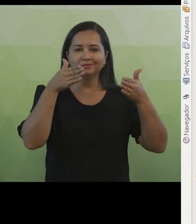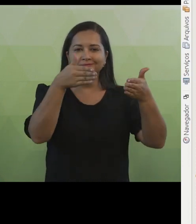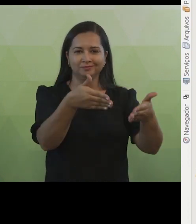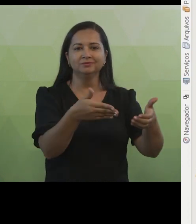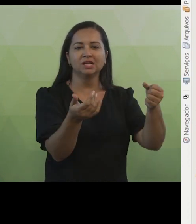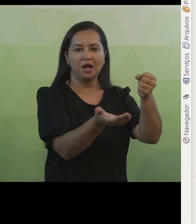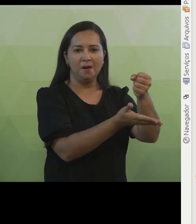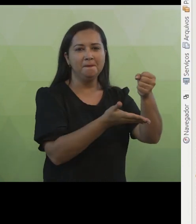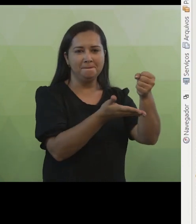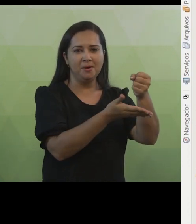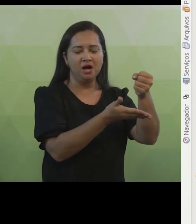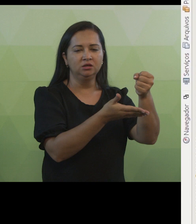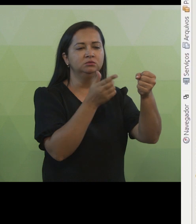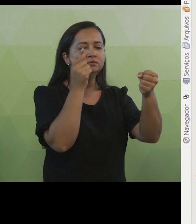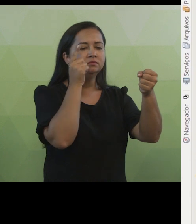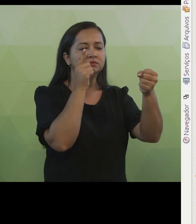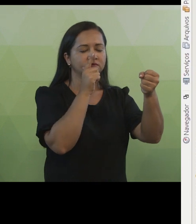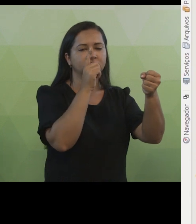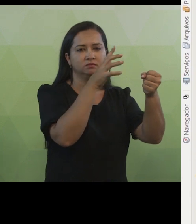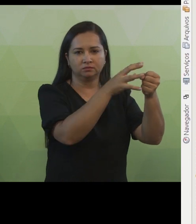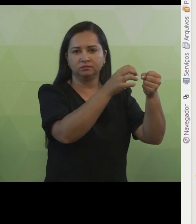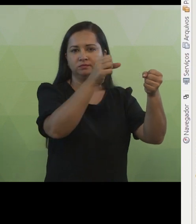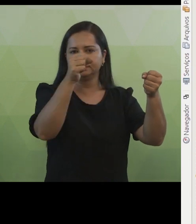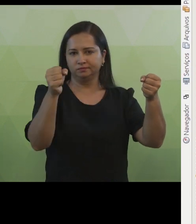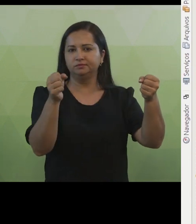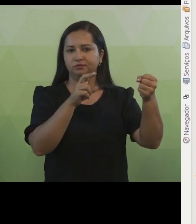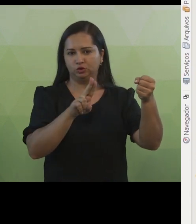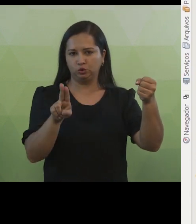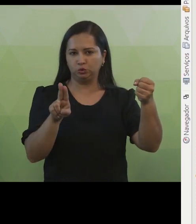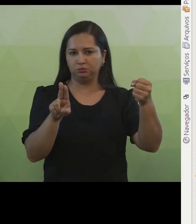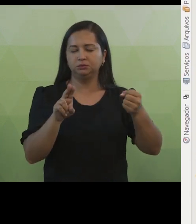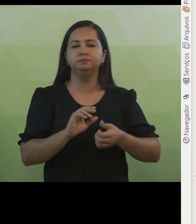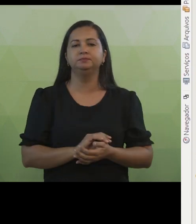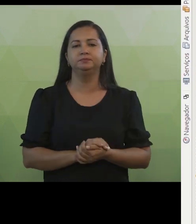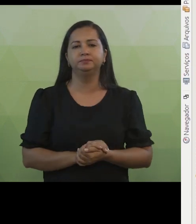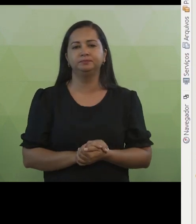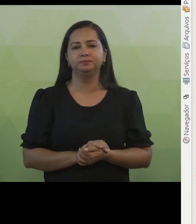base, para recuperar aquele valor do atributo, no caso nome,